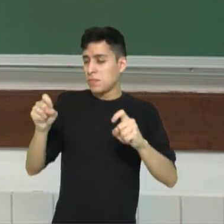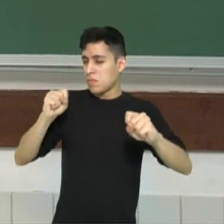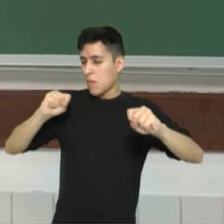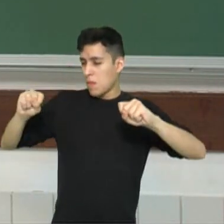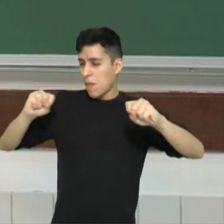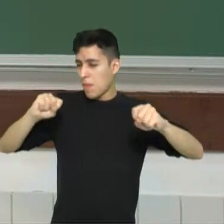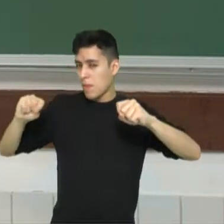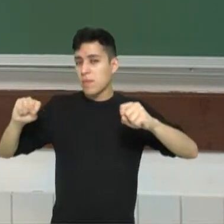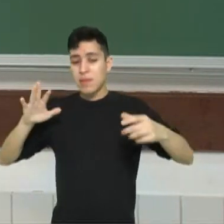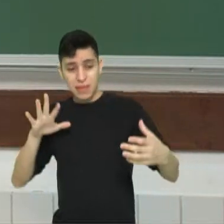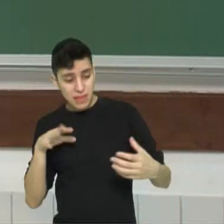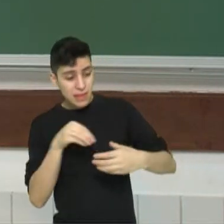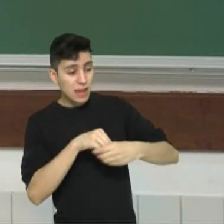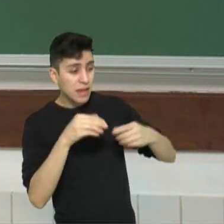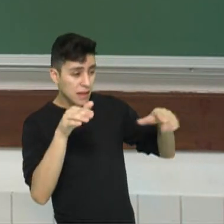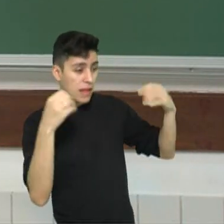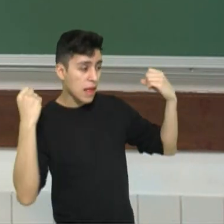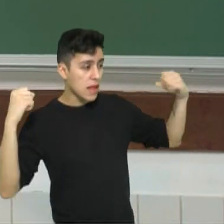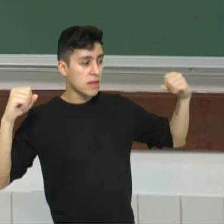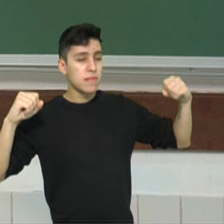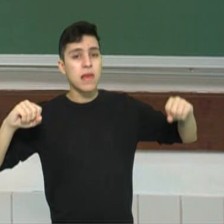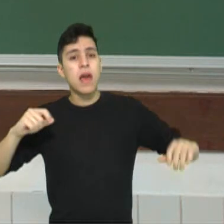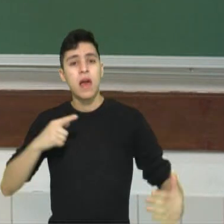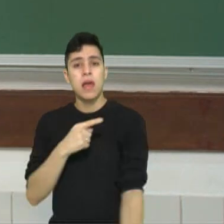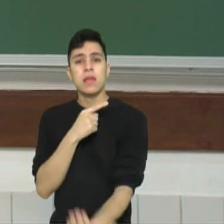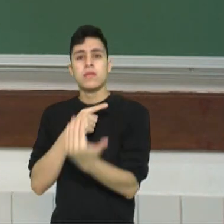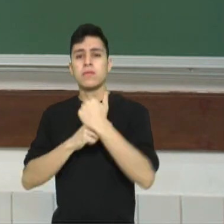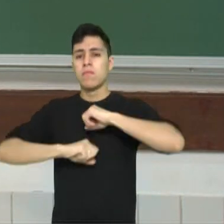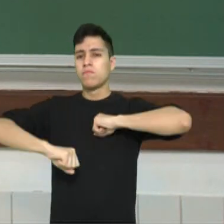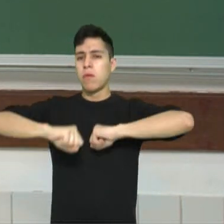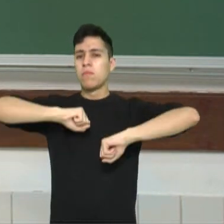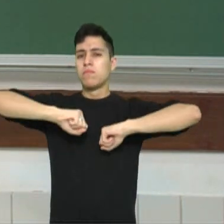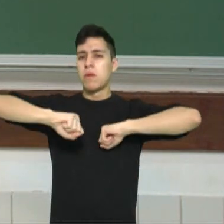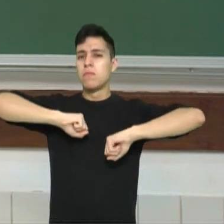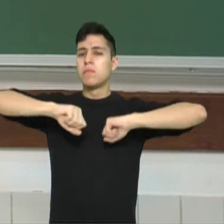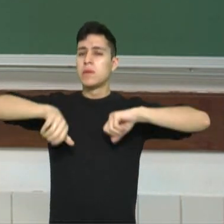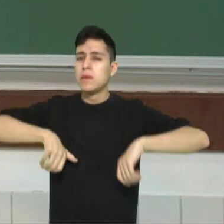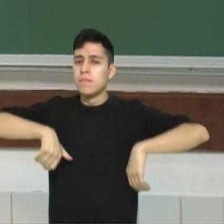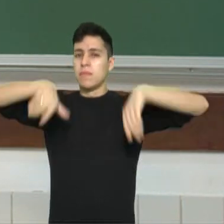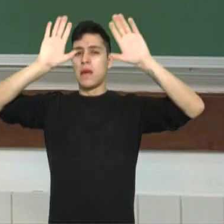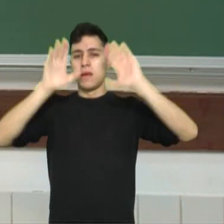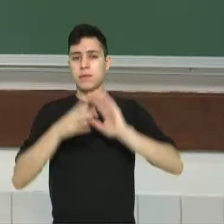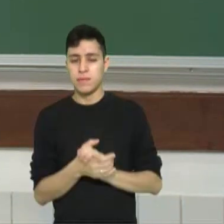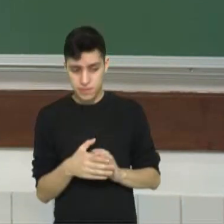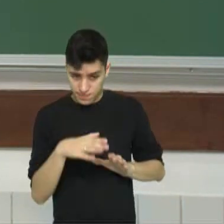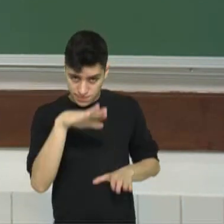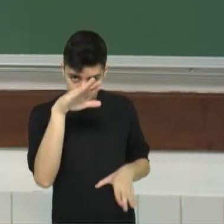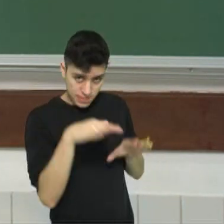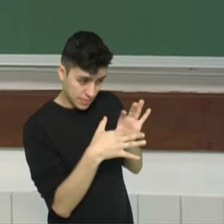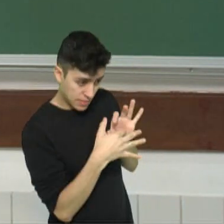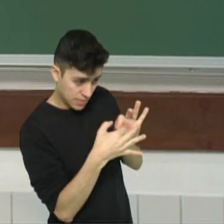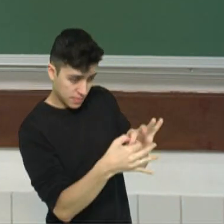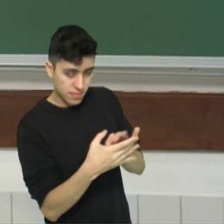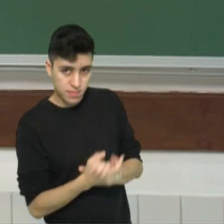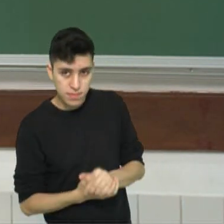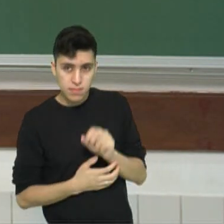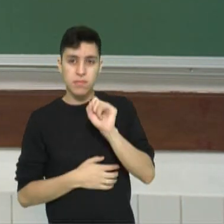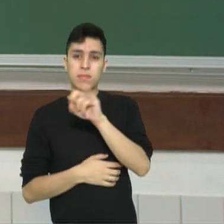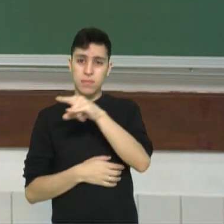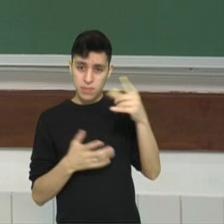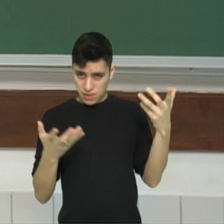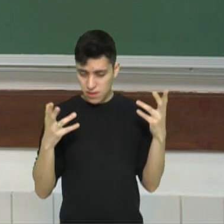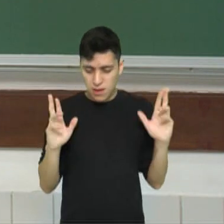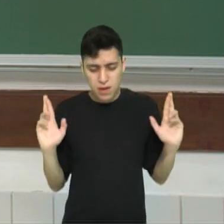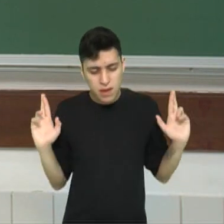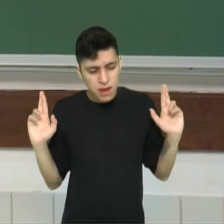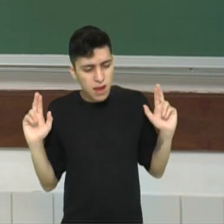agitado, lá vai fazer com que você tenha até um desenvolvimento de mobilidade um pouco melhor. Então, depende muito do contexto que você vai ter. Se você vai querer